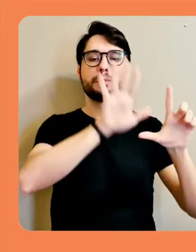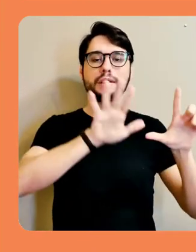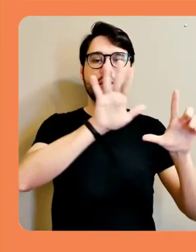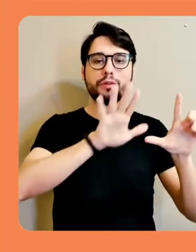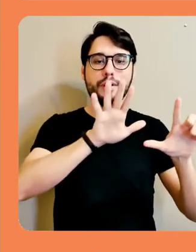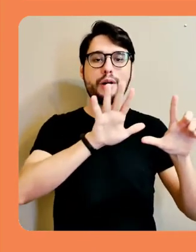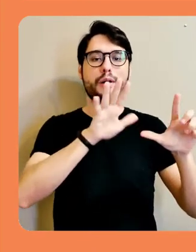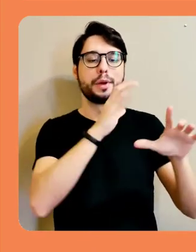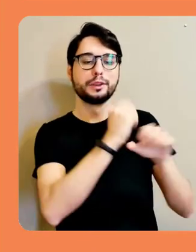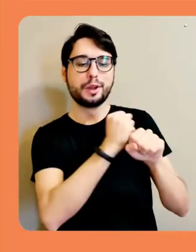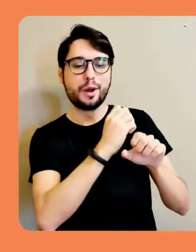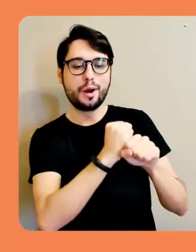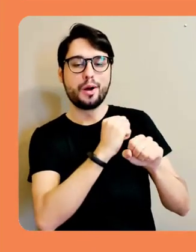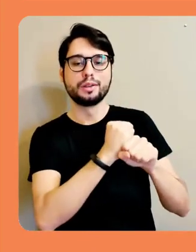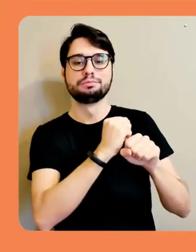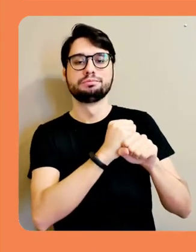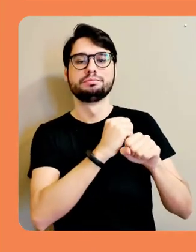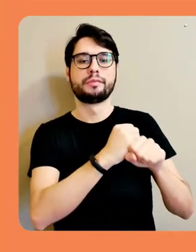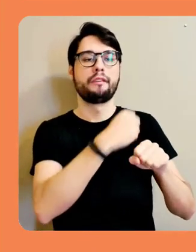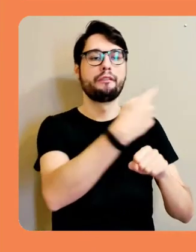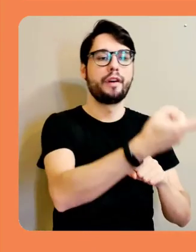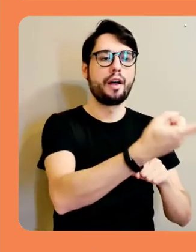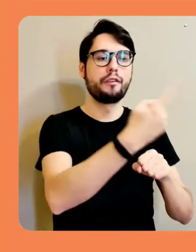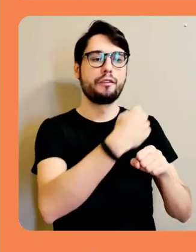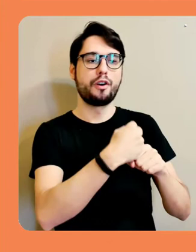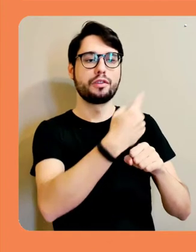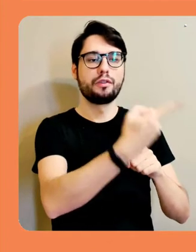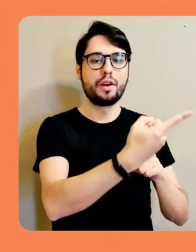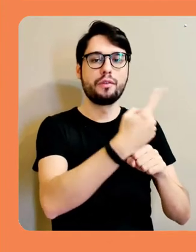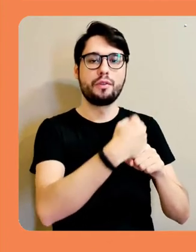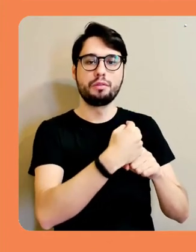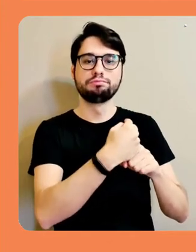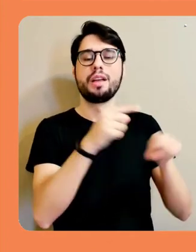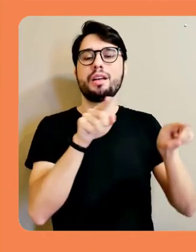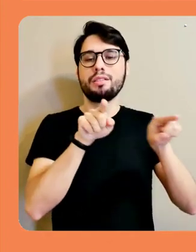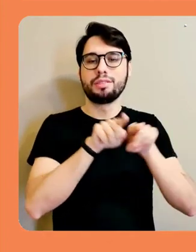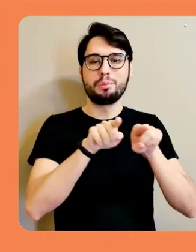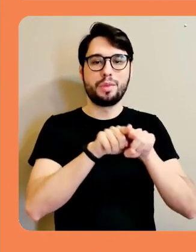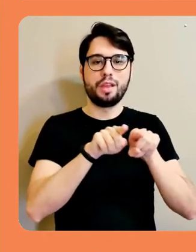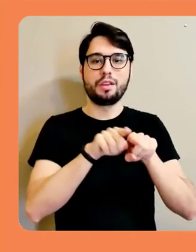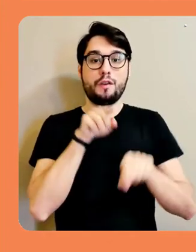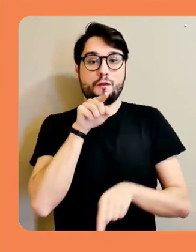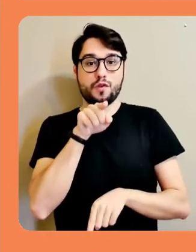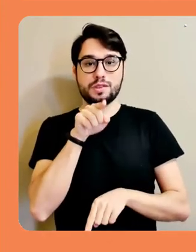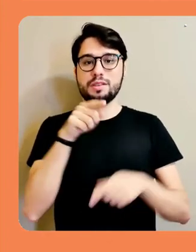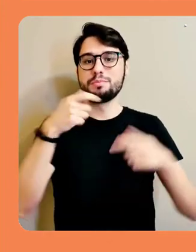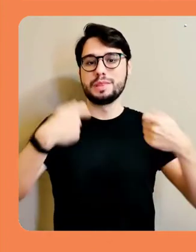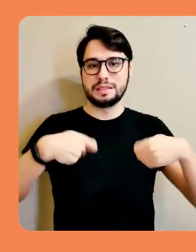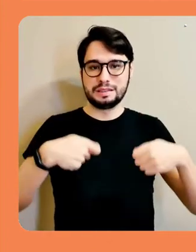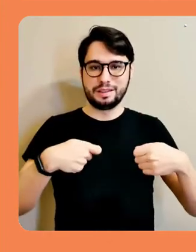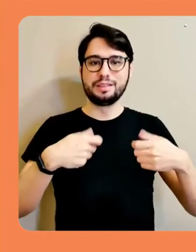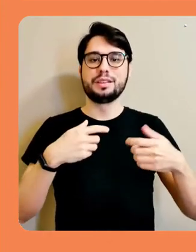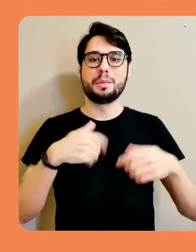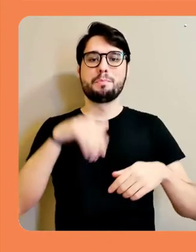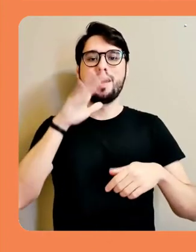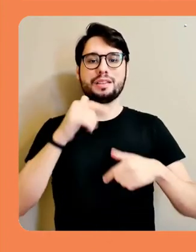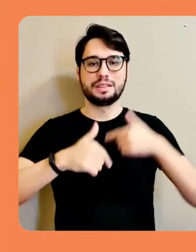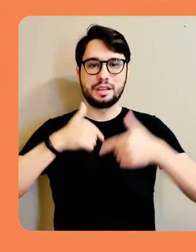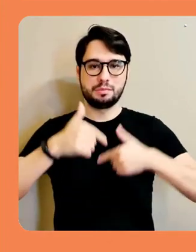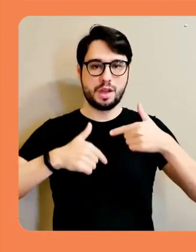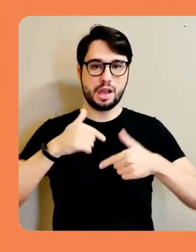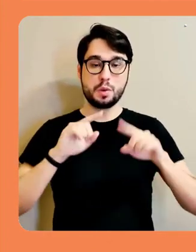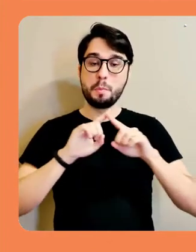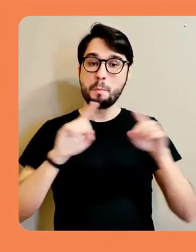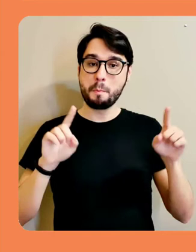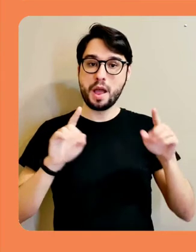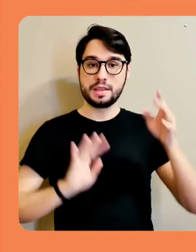plataforma e nessa outra palavra forma de aprendizagem você e até lá verificar as notas dele e depois de incluir